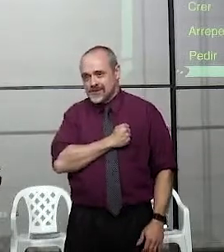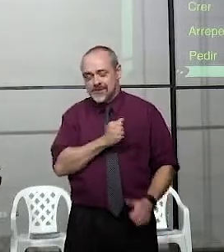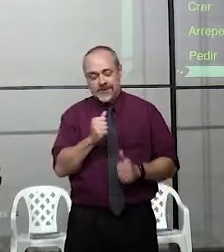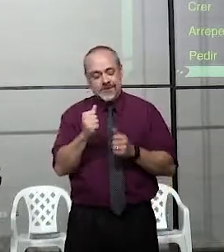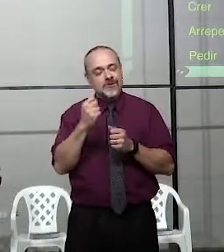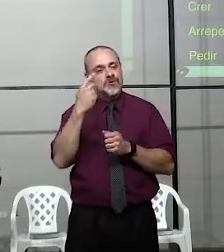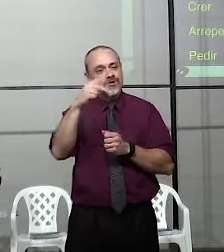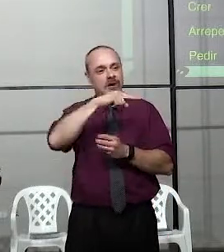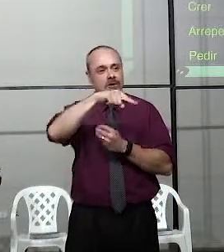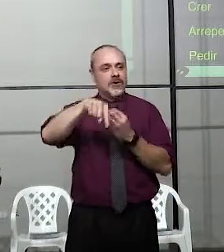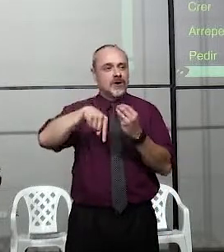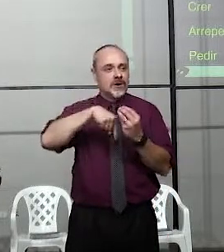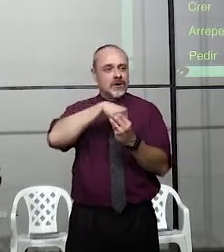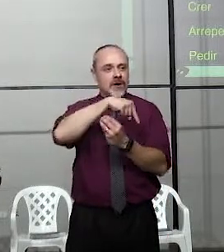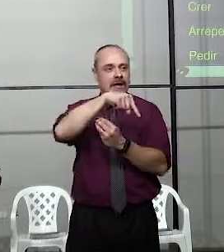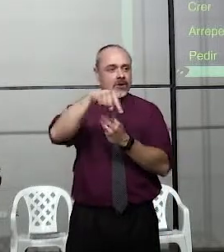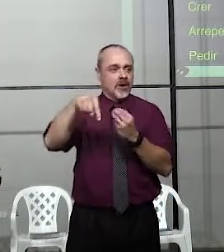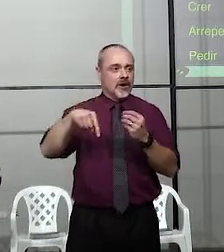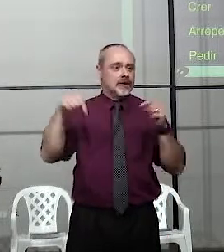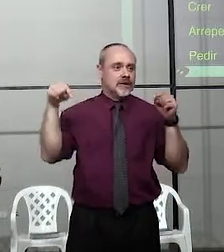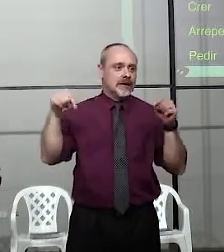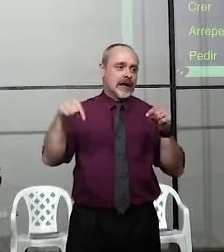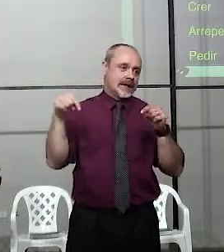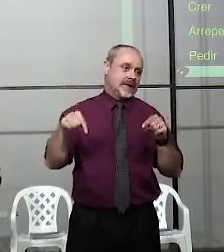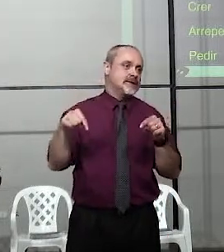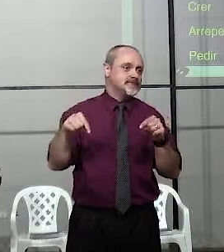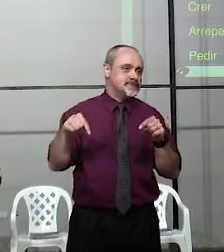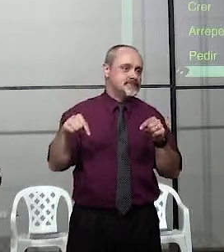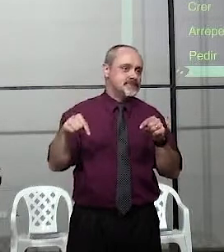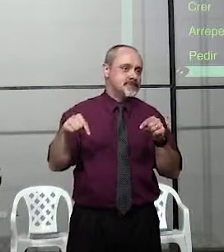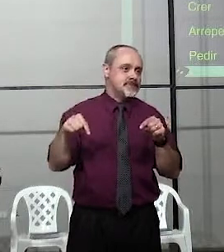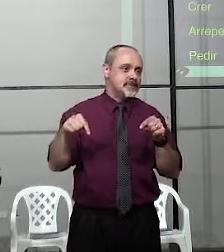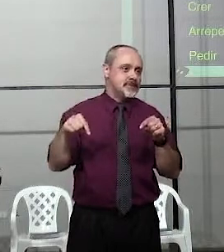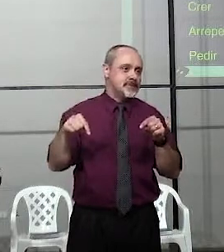salvas no seu redor aqui.